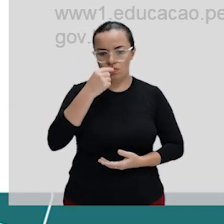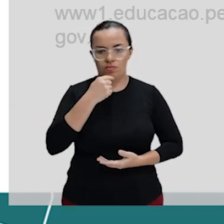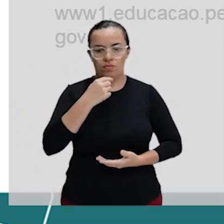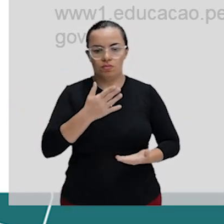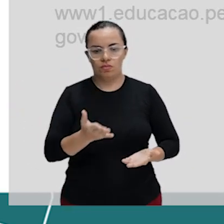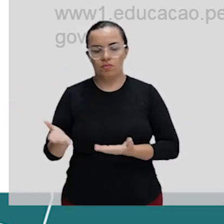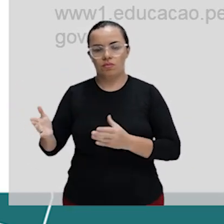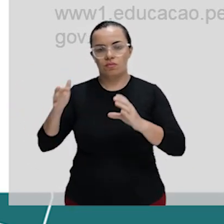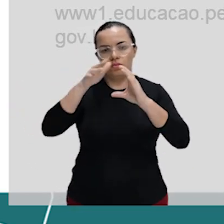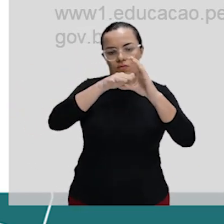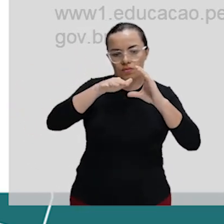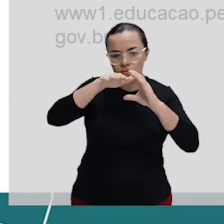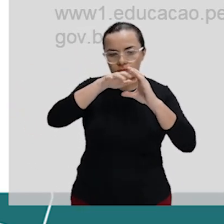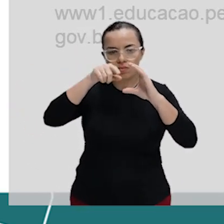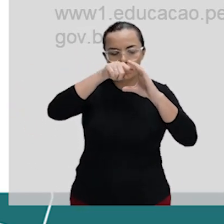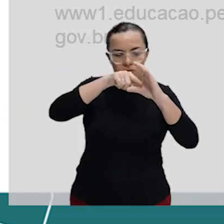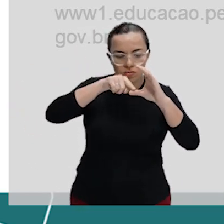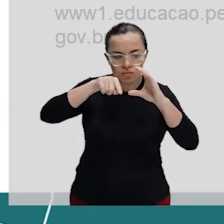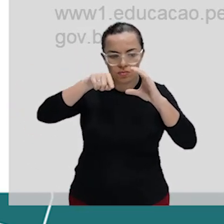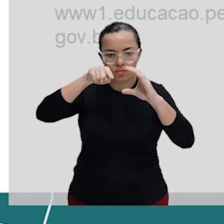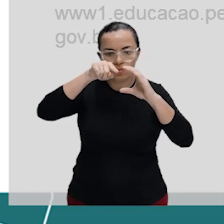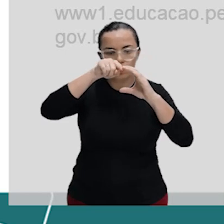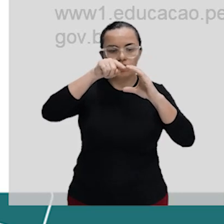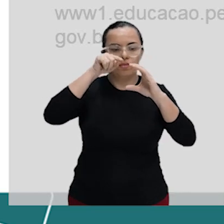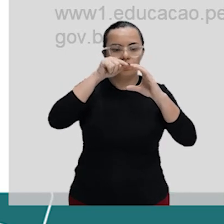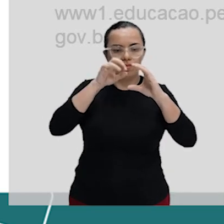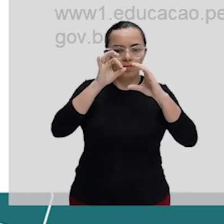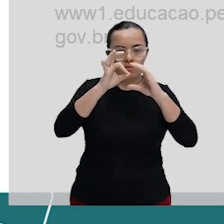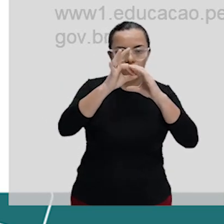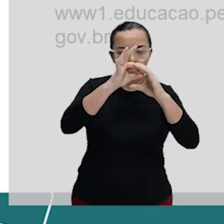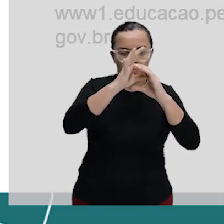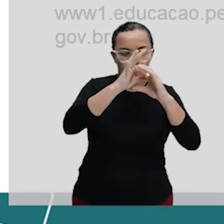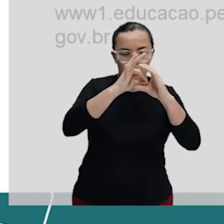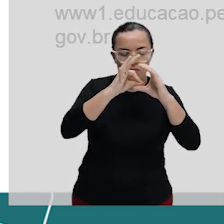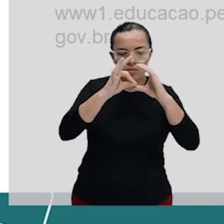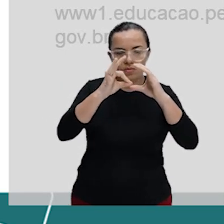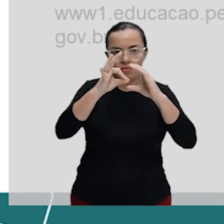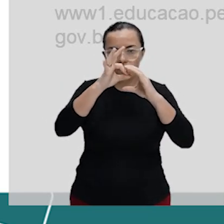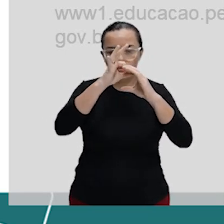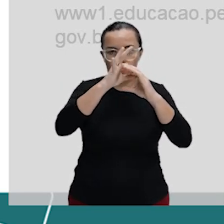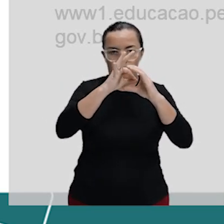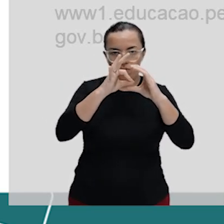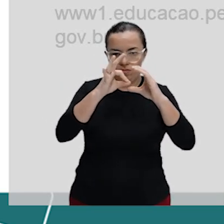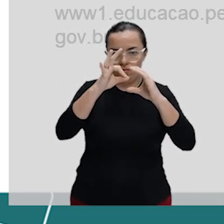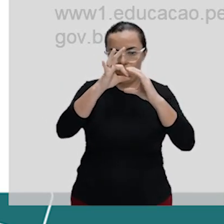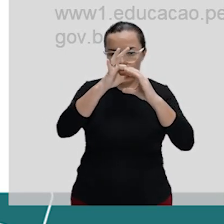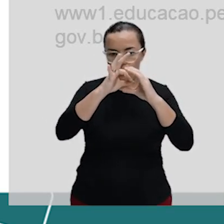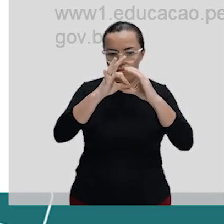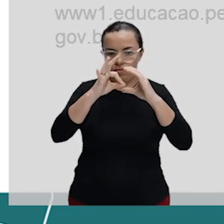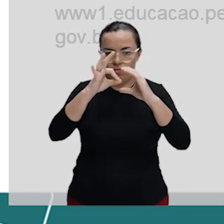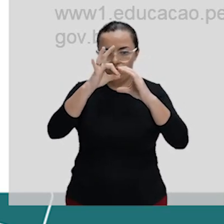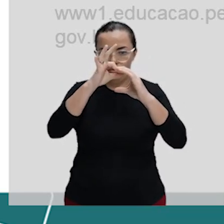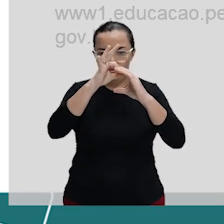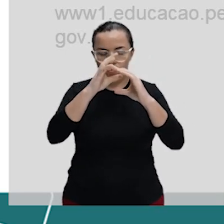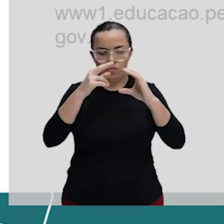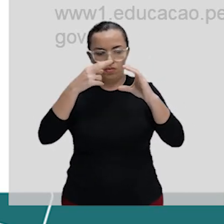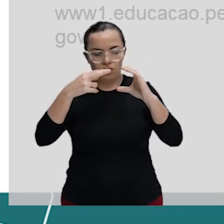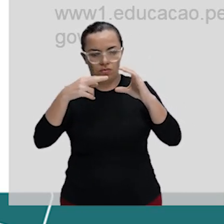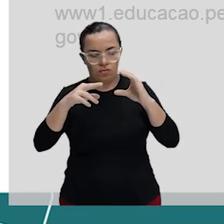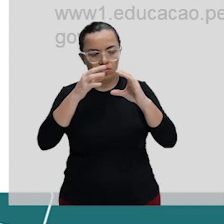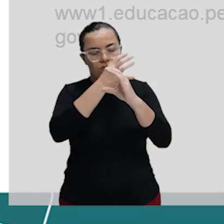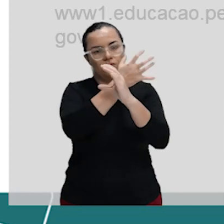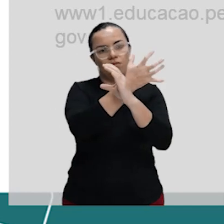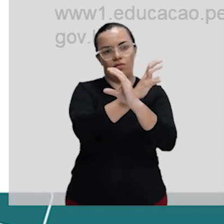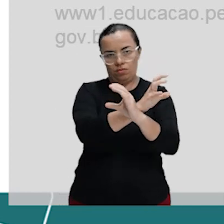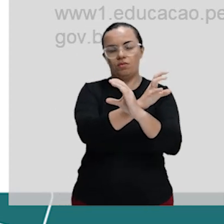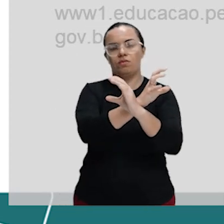citoplasma eucariótico, além de ter esses compartimentos, vai ter também esse intricado que a gente chama de